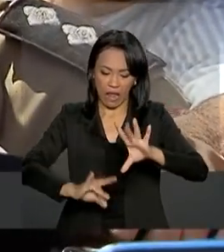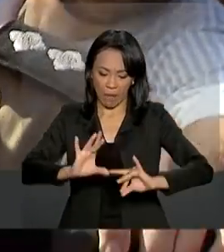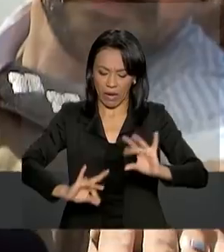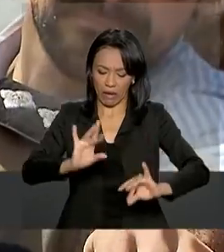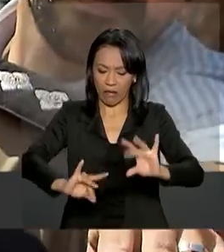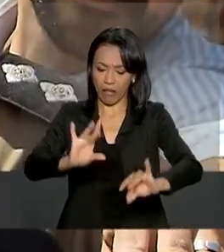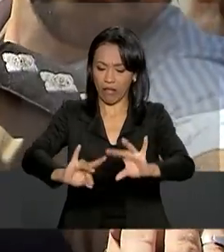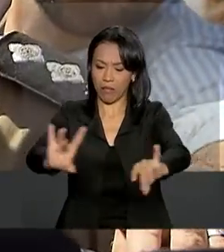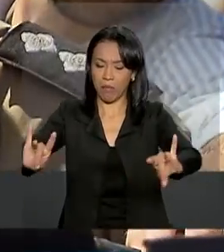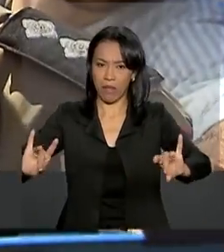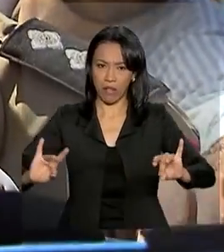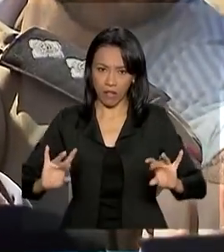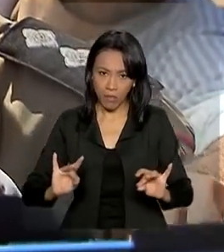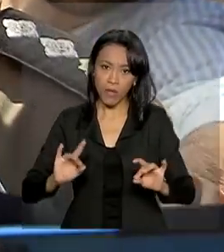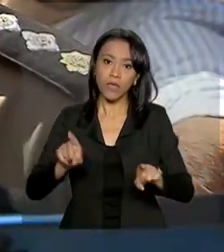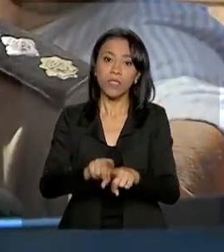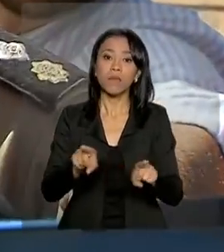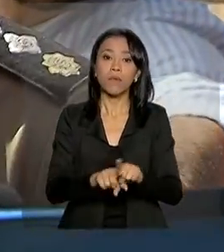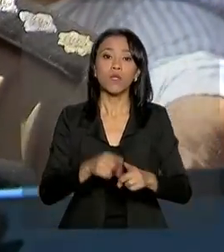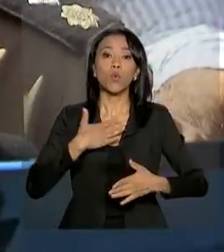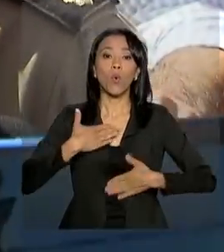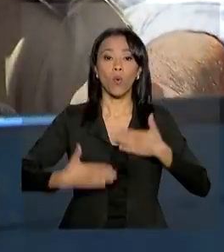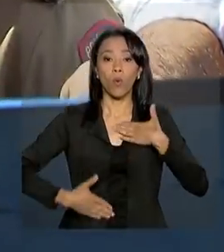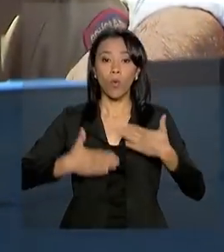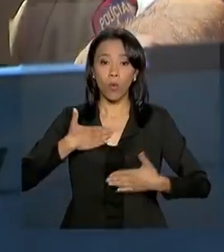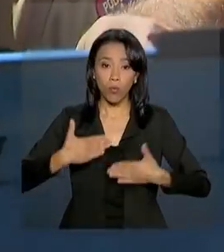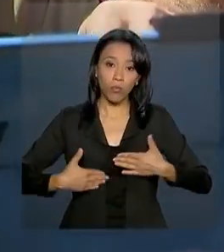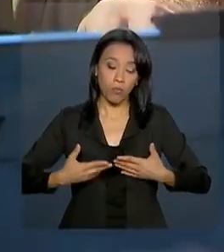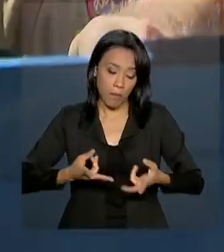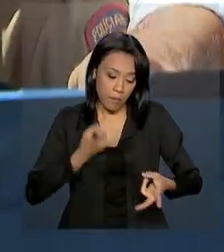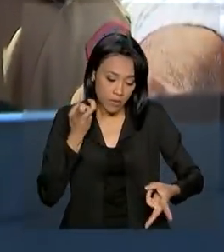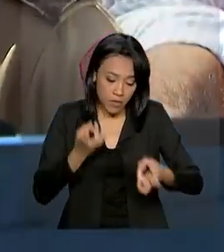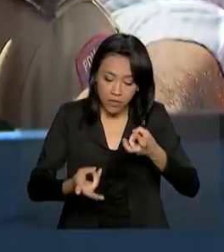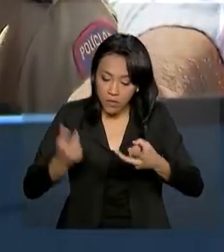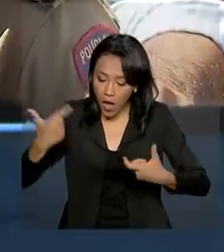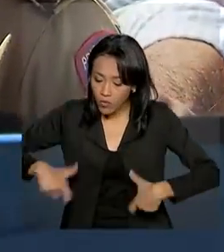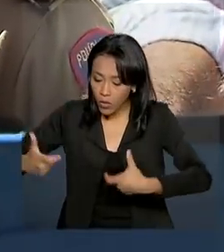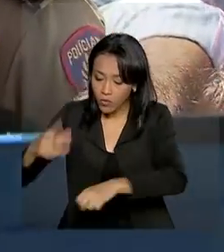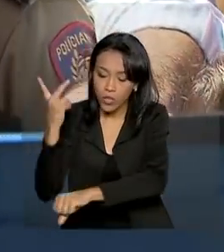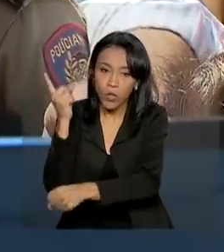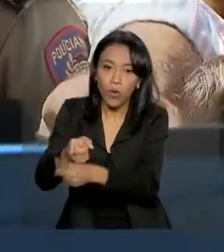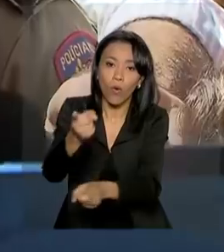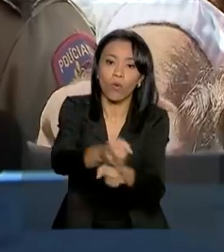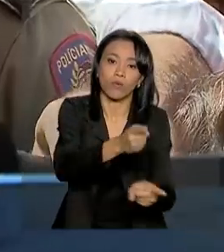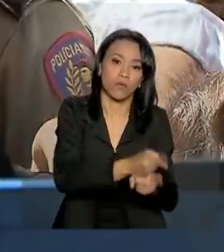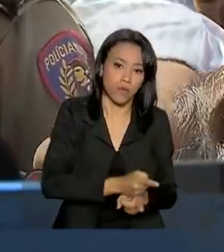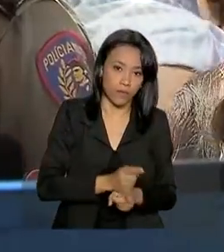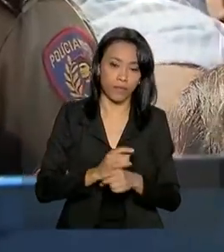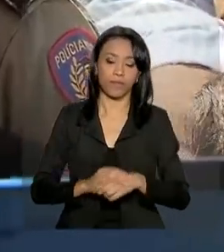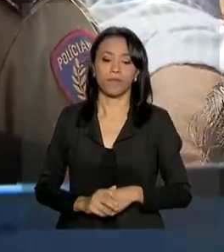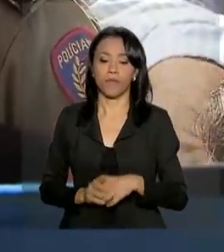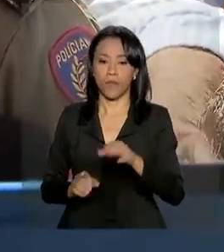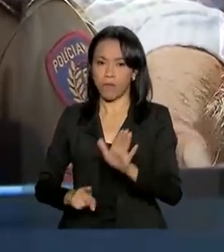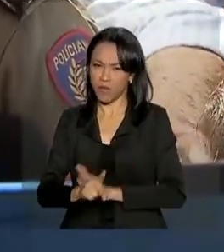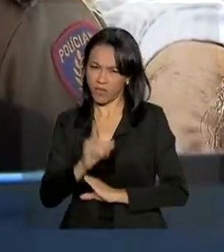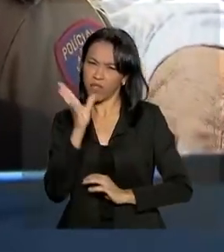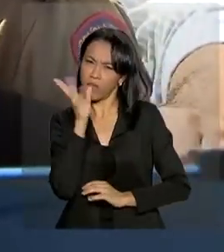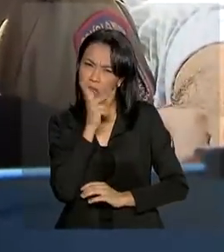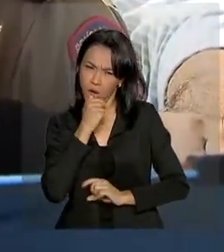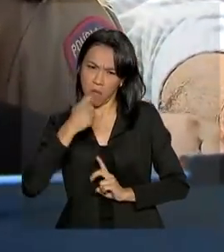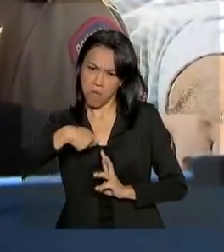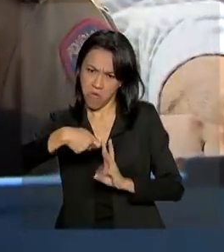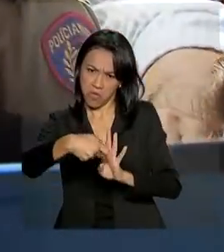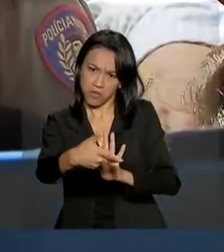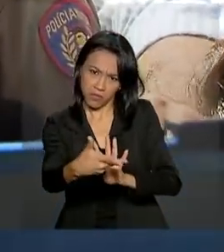e a densidade, né, do corpo humano, para conseguir fazer essa identificação dos pontos específicos. Os celulares podem durar meses?